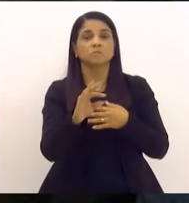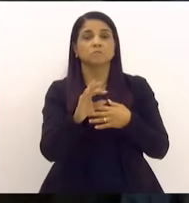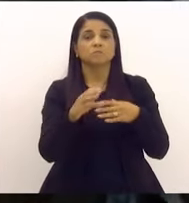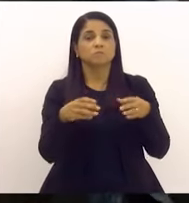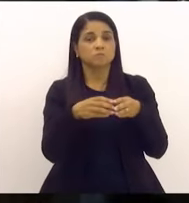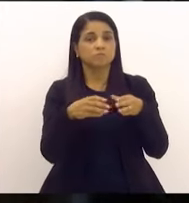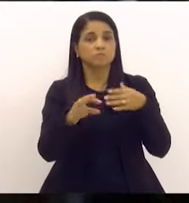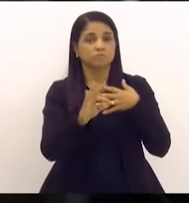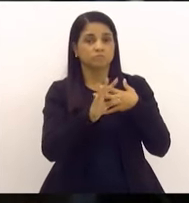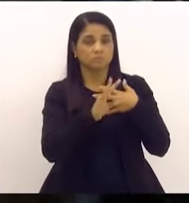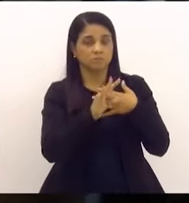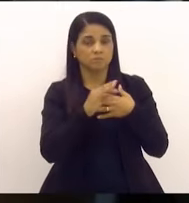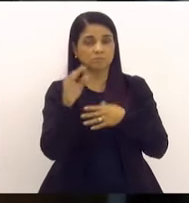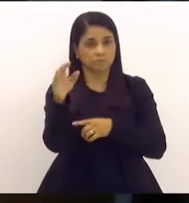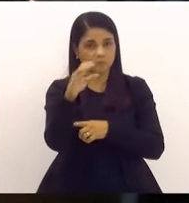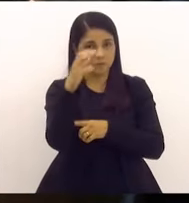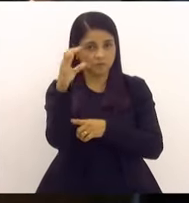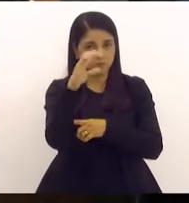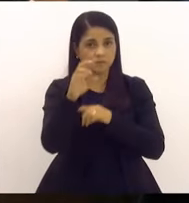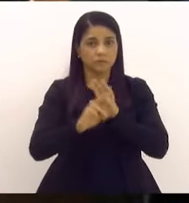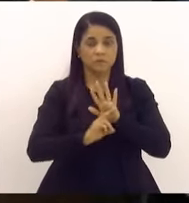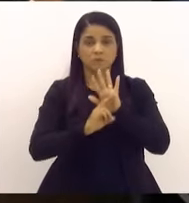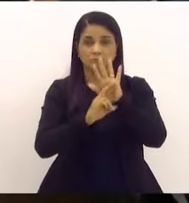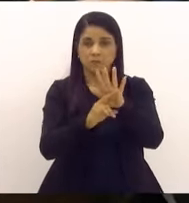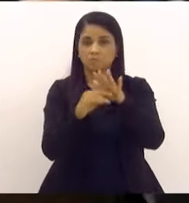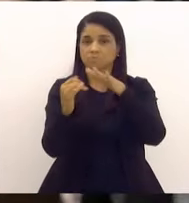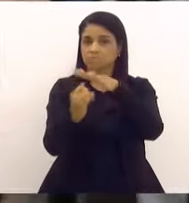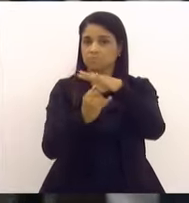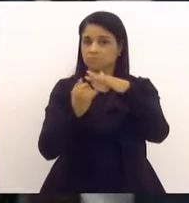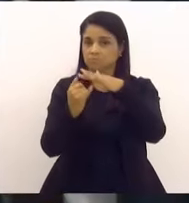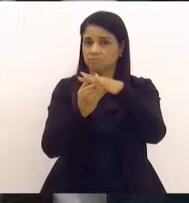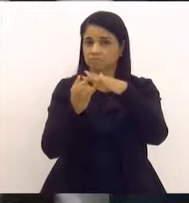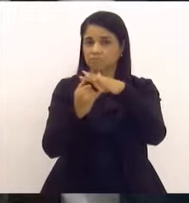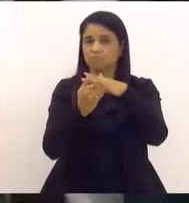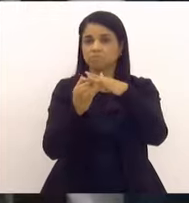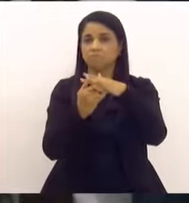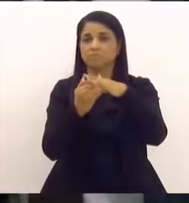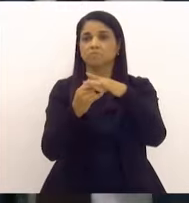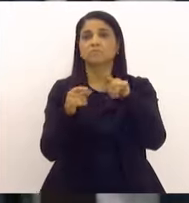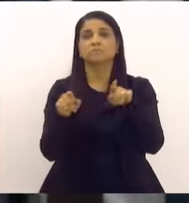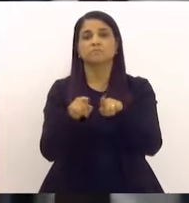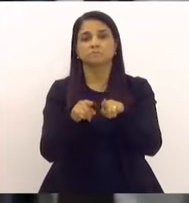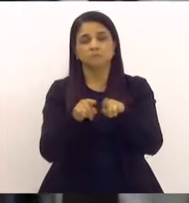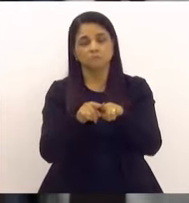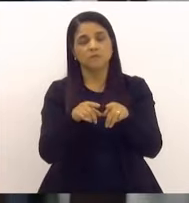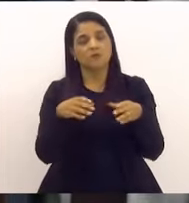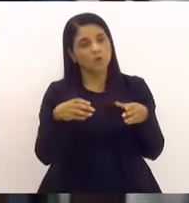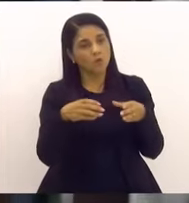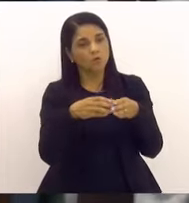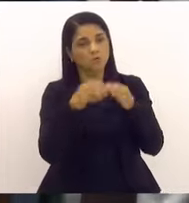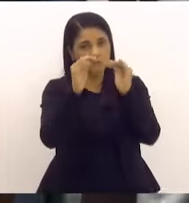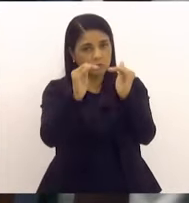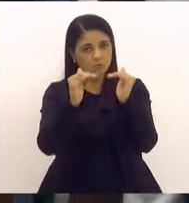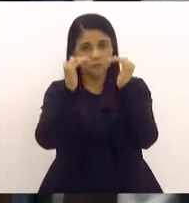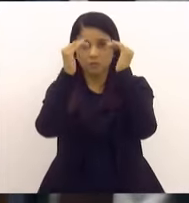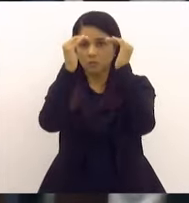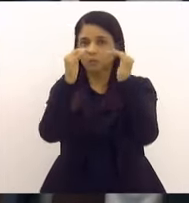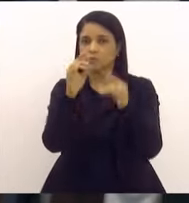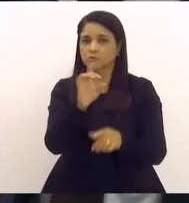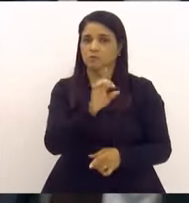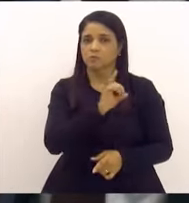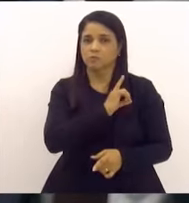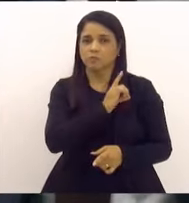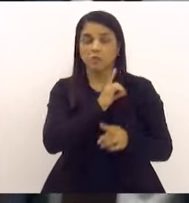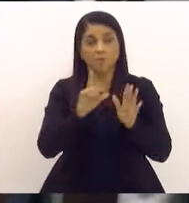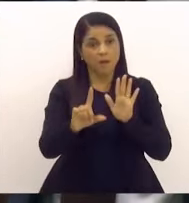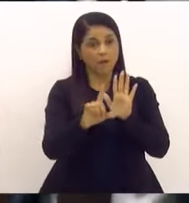também leva um representante da instituição, da Polícia Técnico-Científica, também ao Conselho Superior de Polícia. Portanto, uma